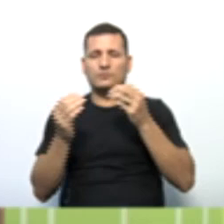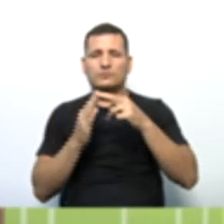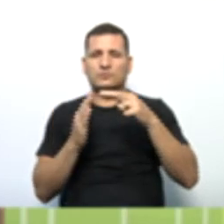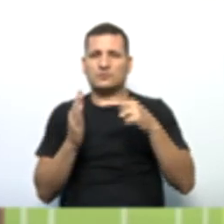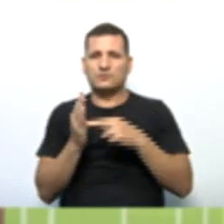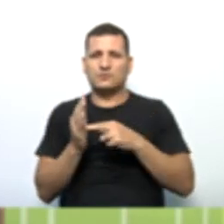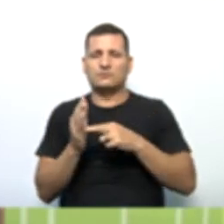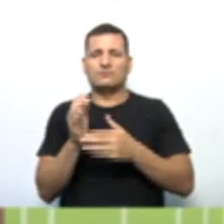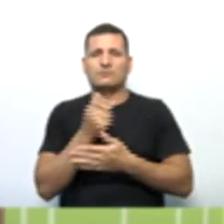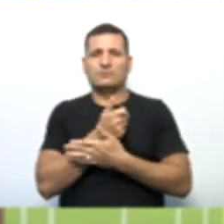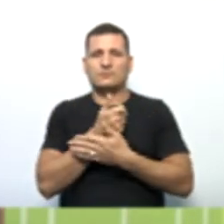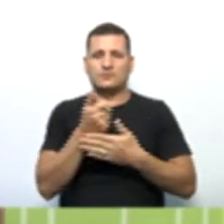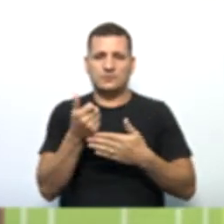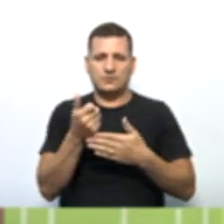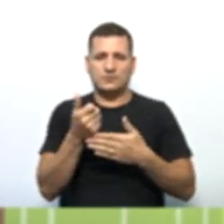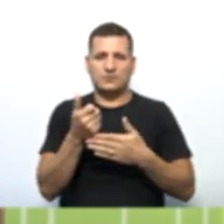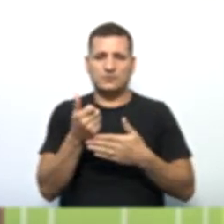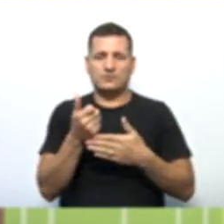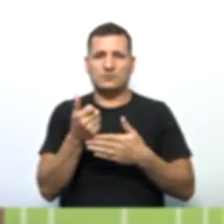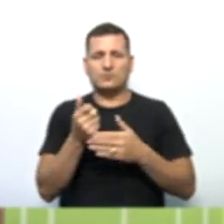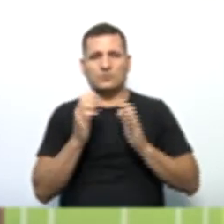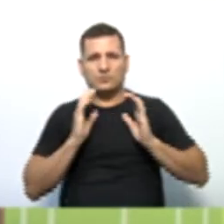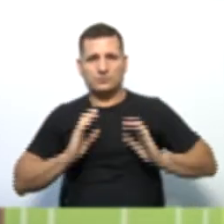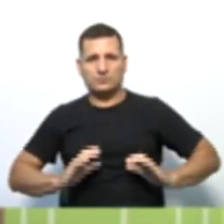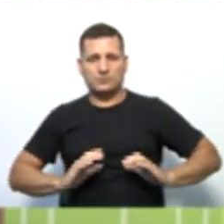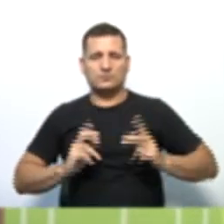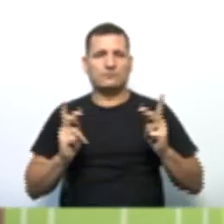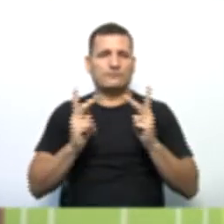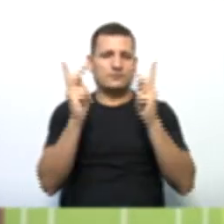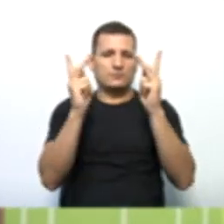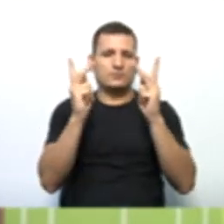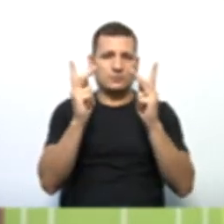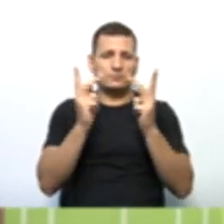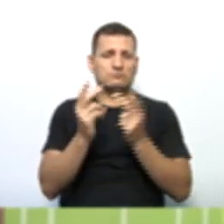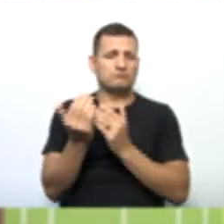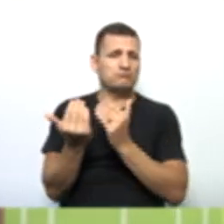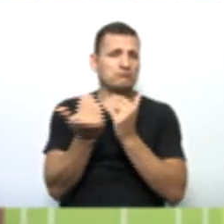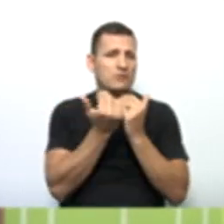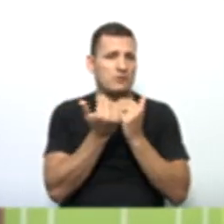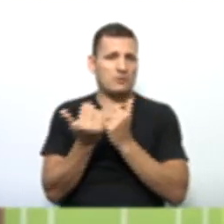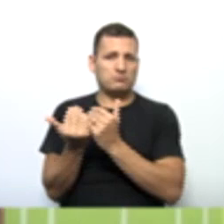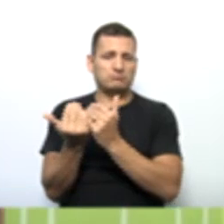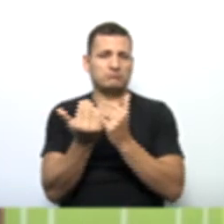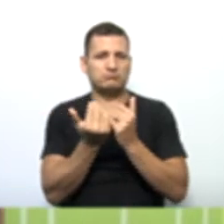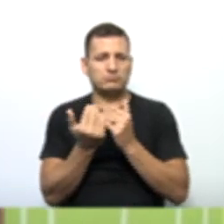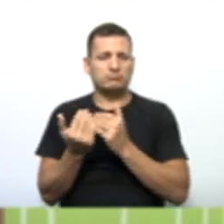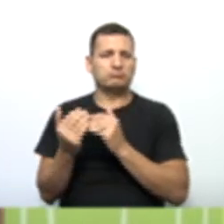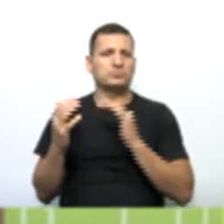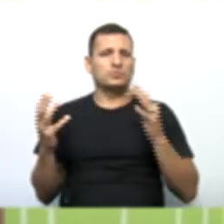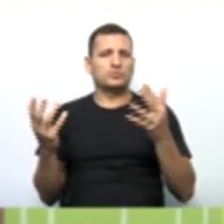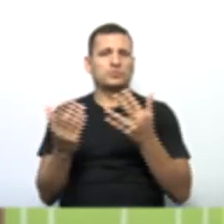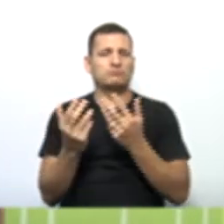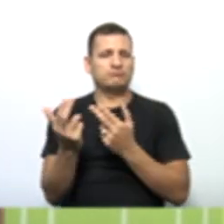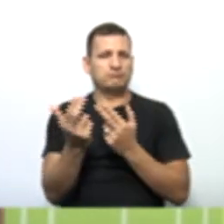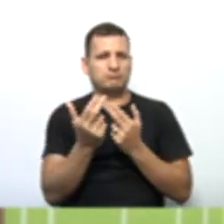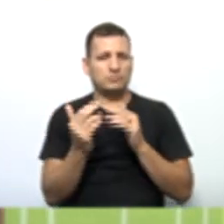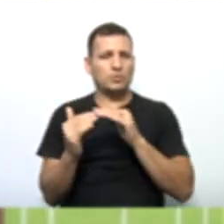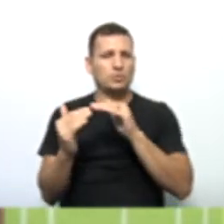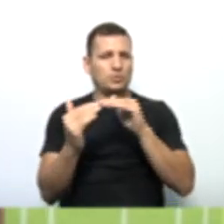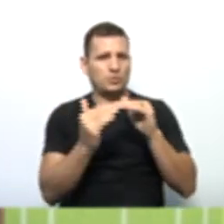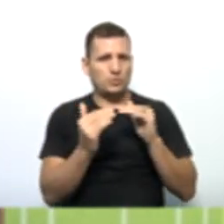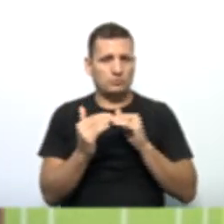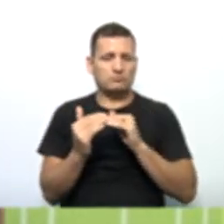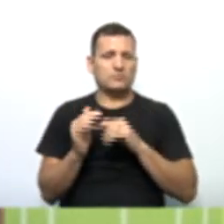as normas de conduta e os valores que sejam de comum acordo com a turma, que possam ajudar a criar